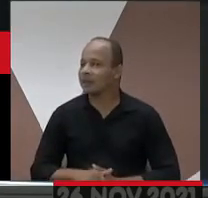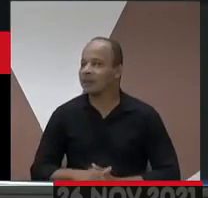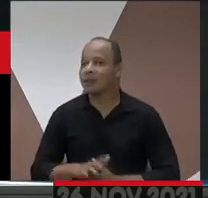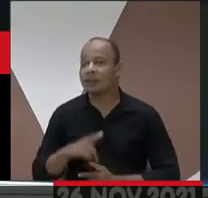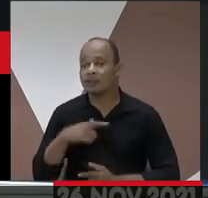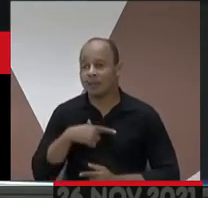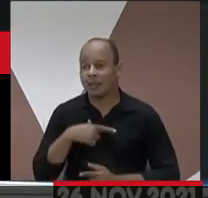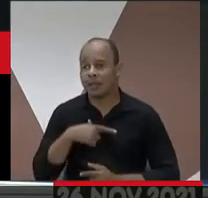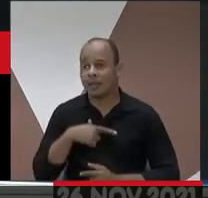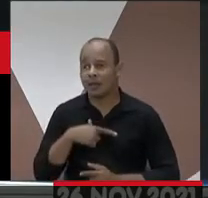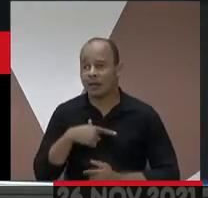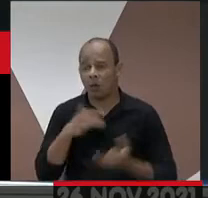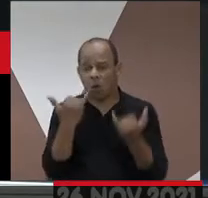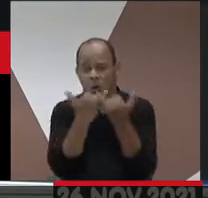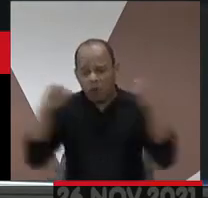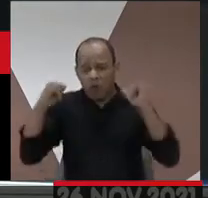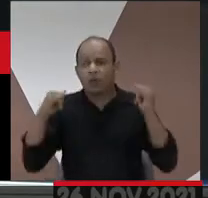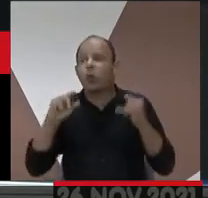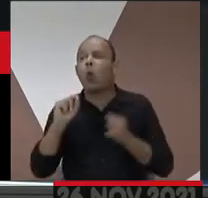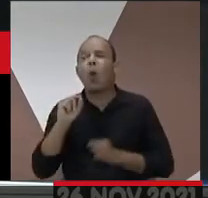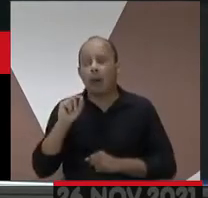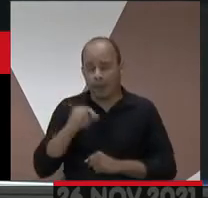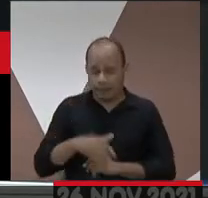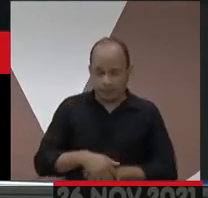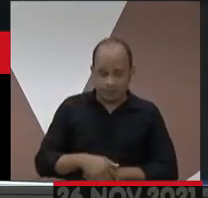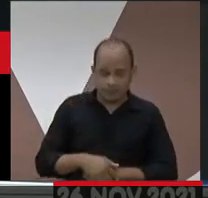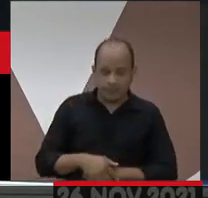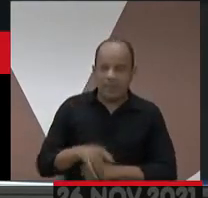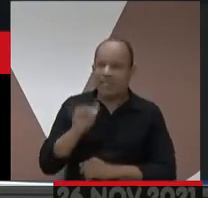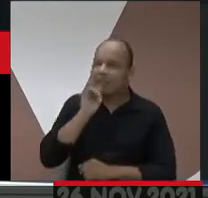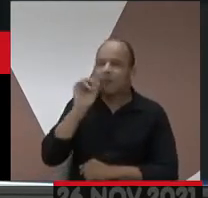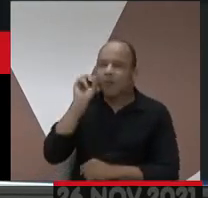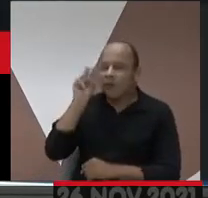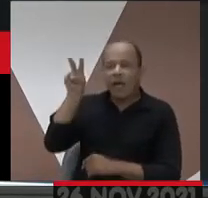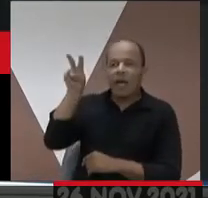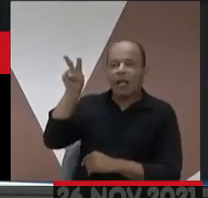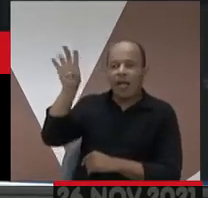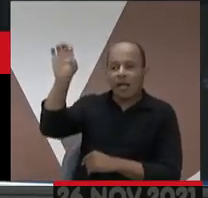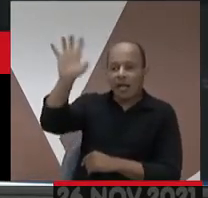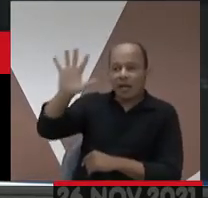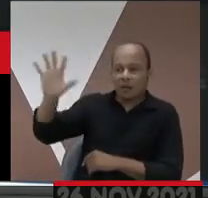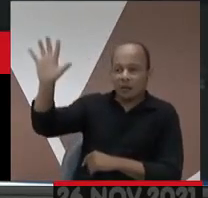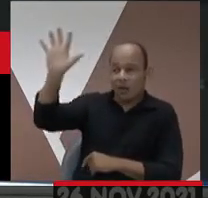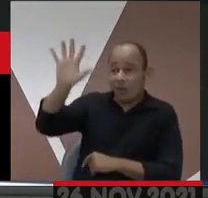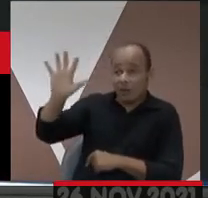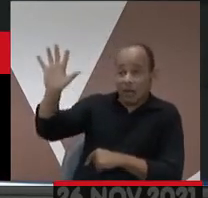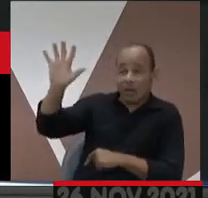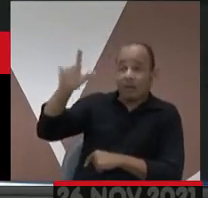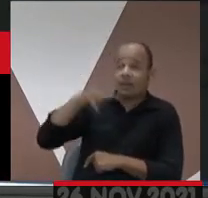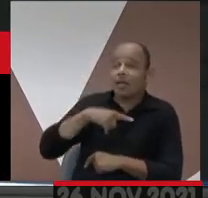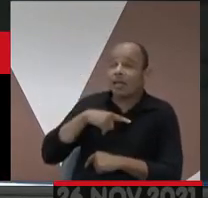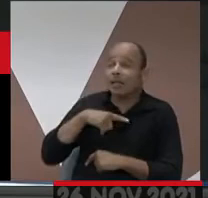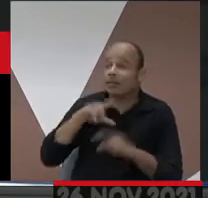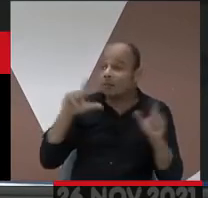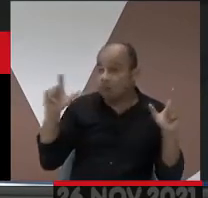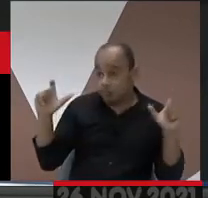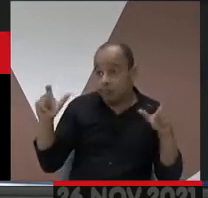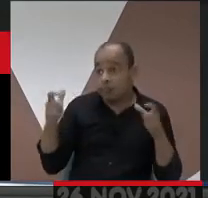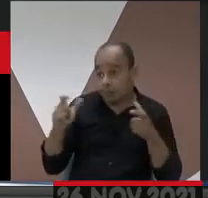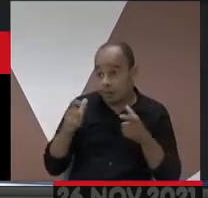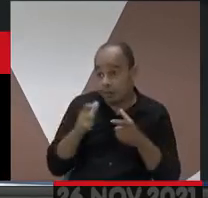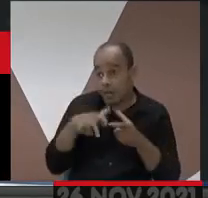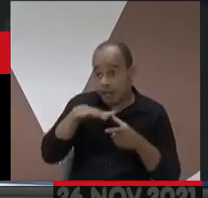na Europa, se nós enxergarmos pouco espaço, muita gente morando, como são...